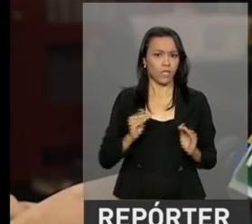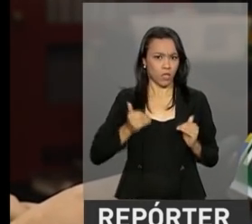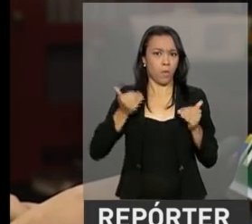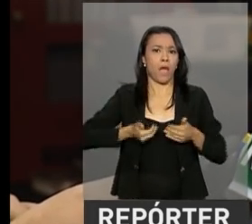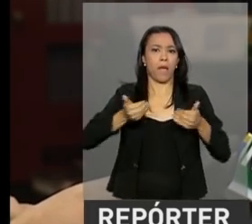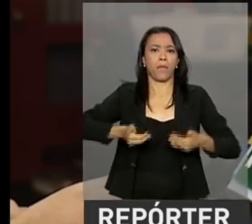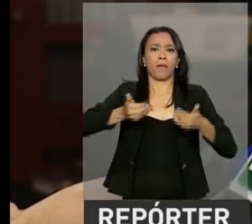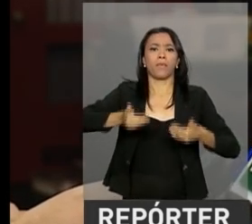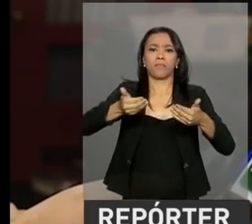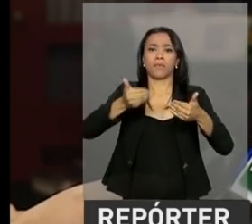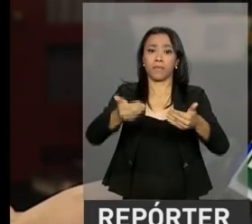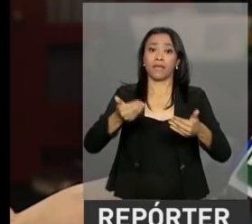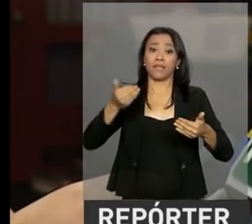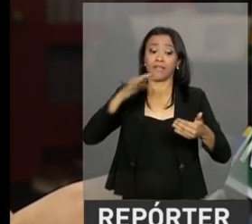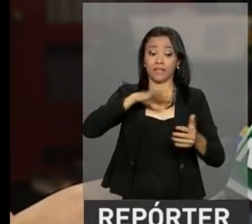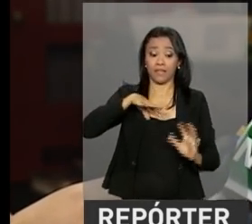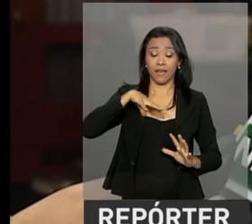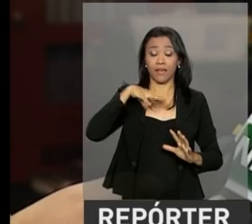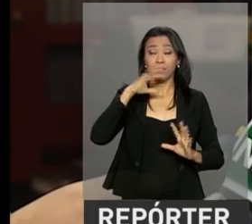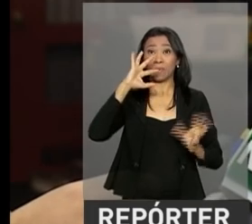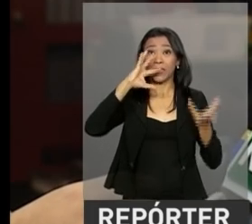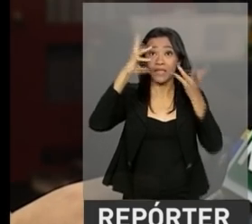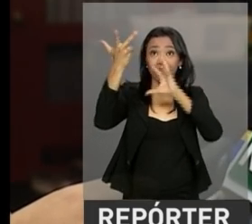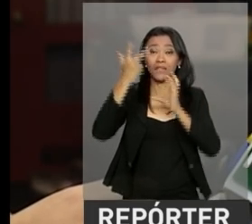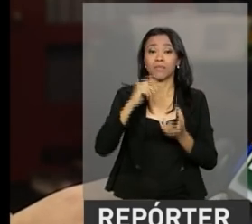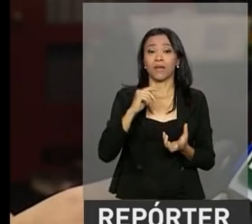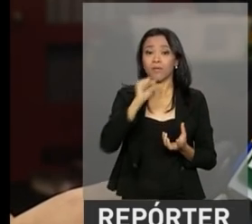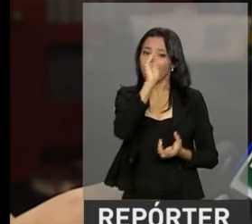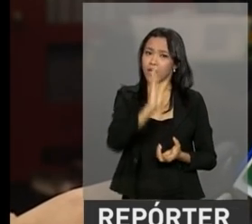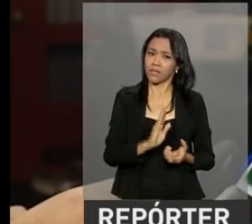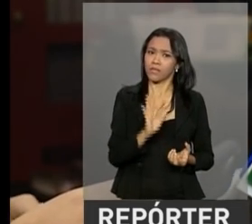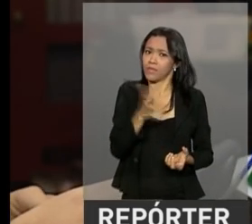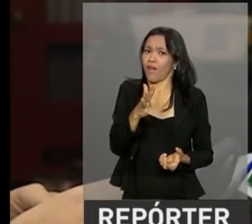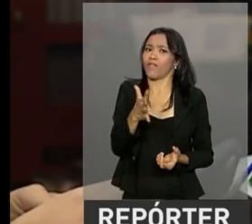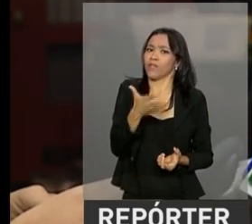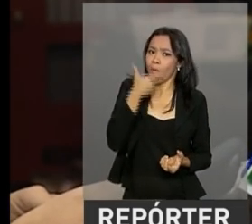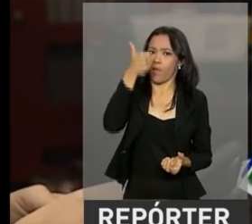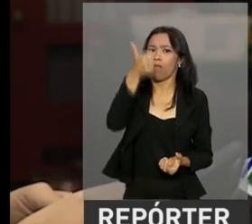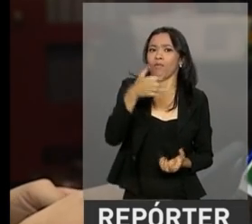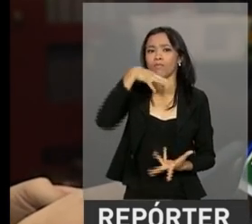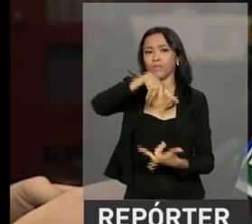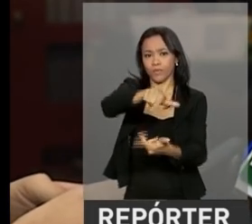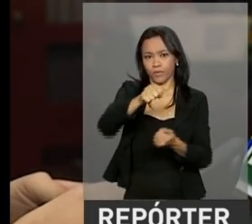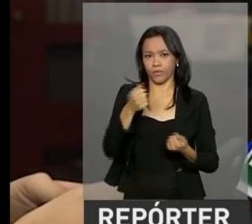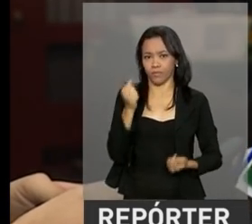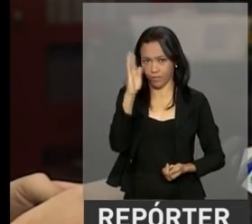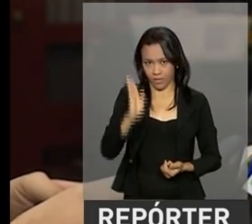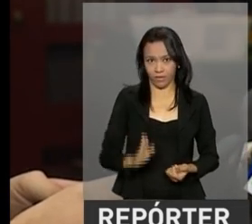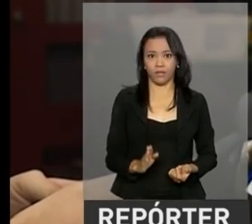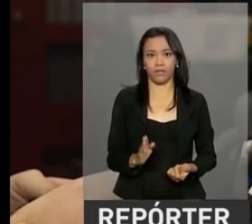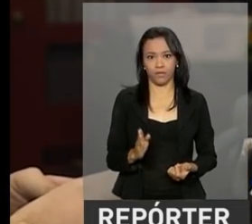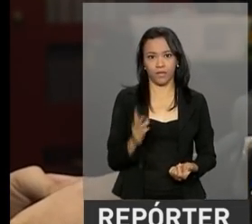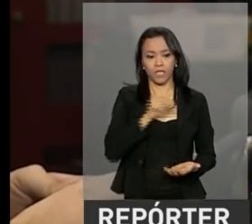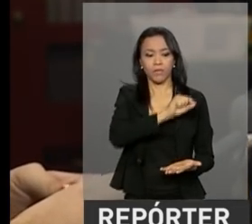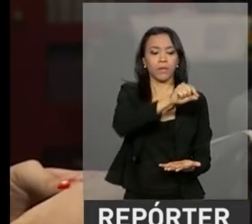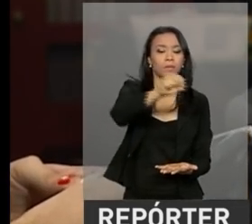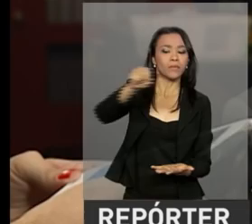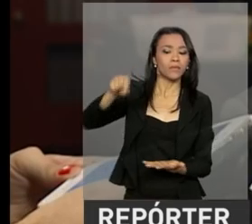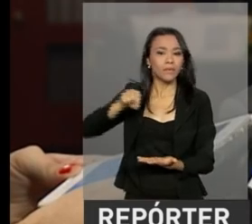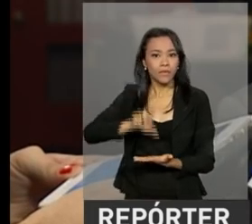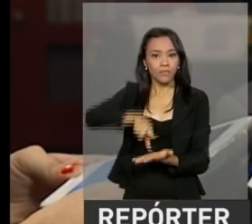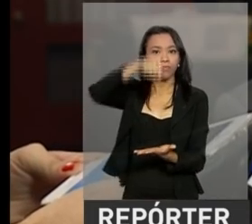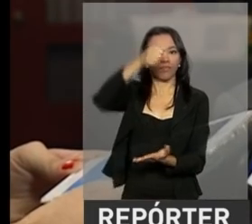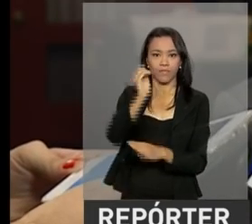matéria. Em matéria ambiental, de clima, o Brasil talvez é o país em melhor situação no mundo, ou pelo menos entre os que estão em melhor